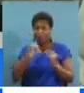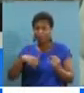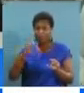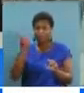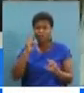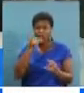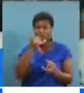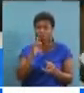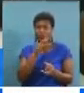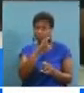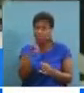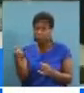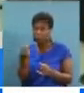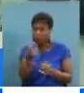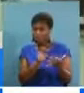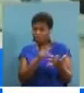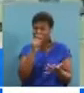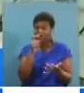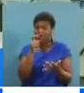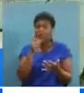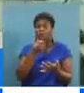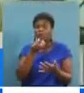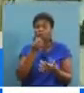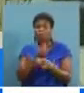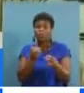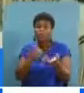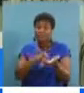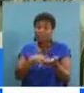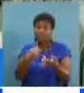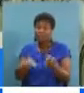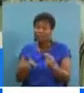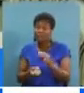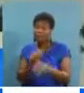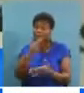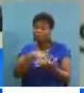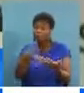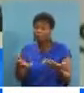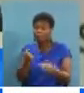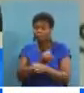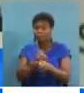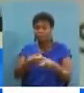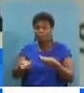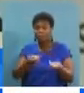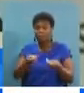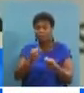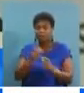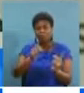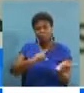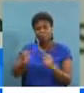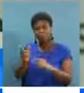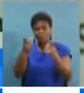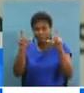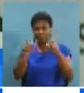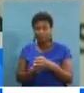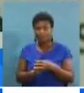no valor de 24 milhões de dólares, é justificada com a necessidade de se implementar a estratégia operacional de negócio da transportadora.